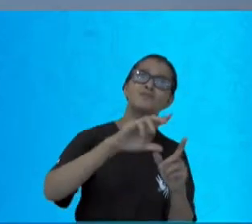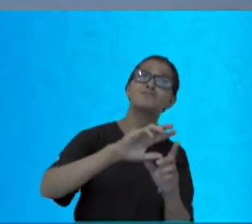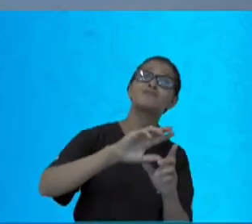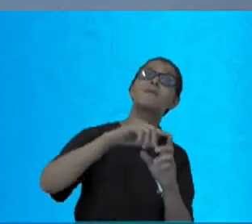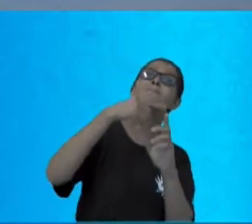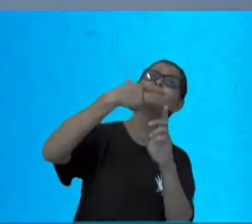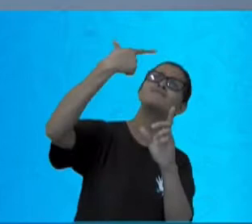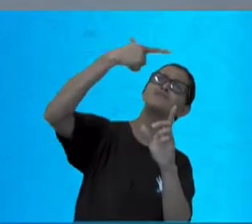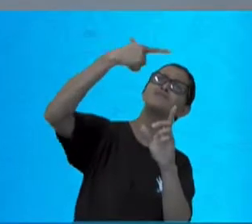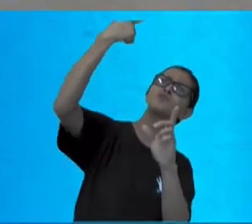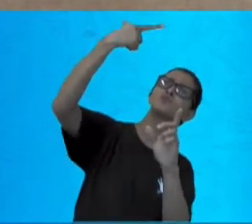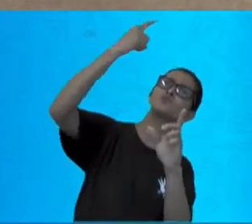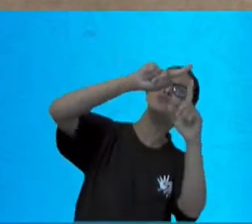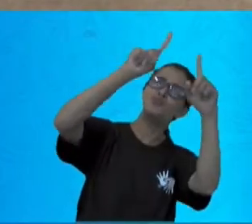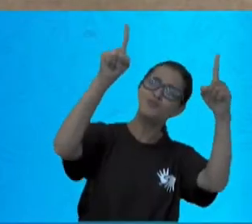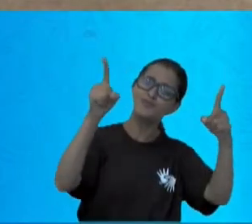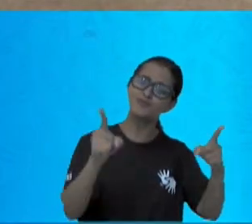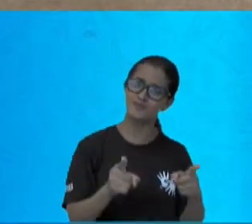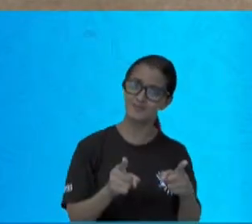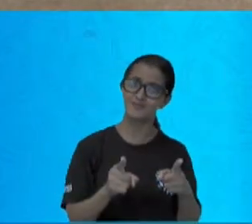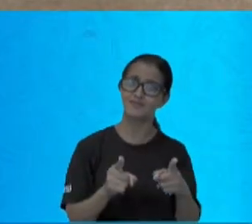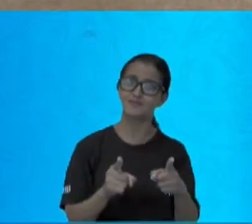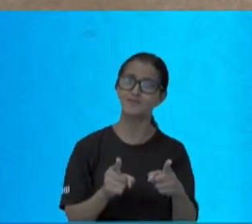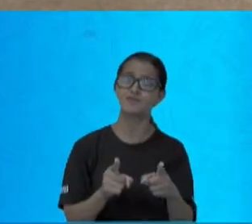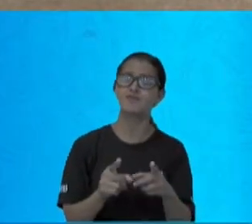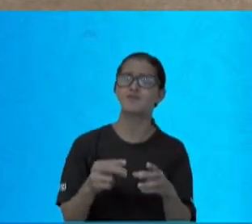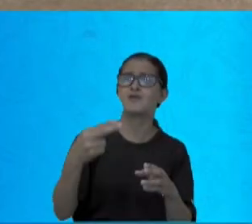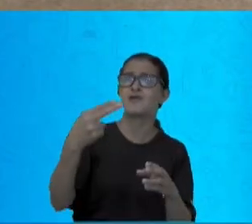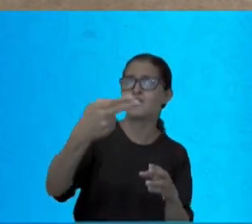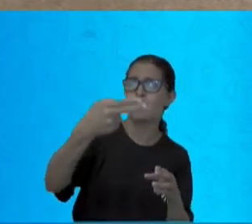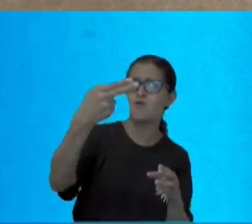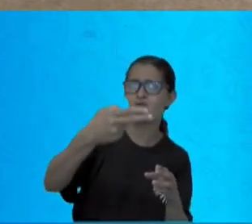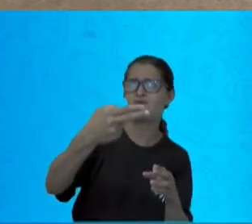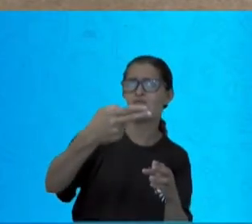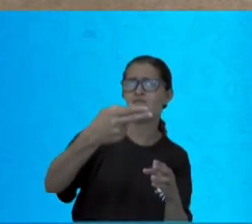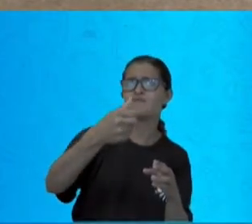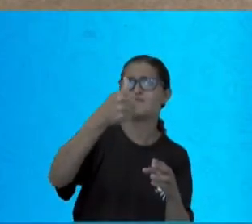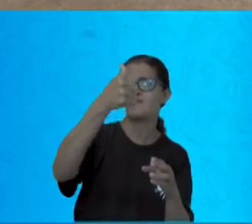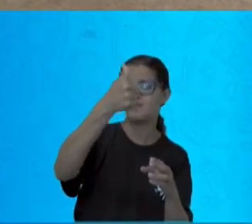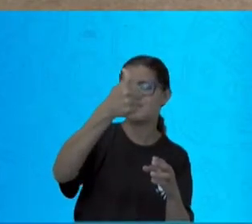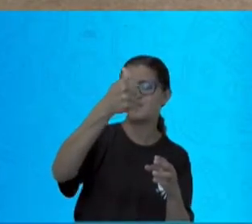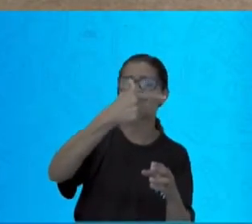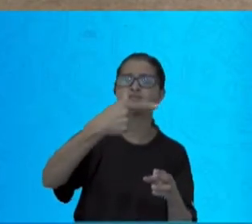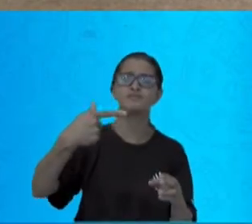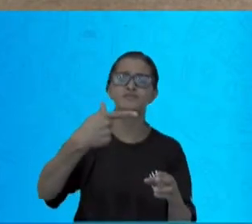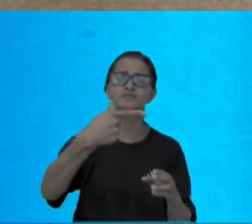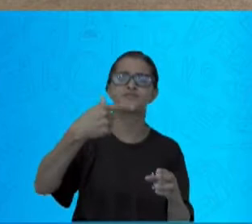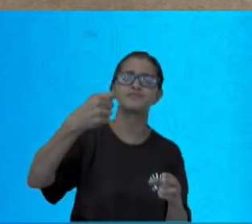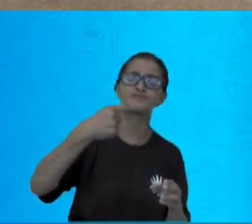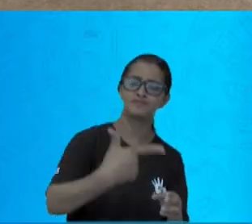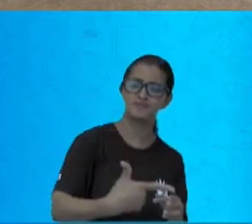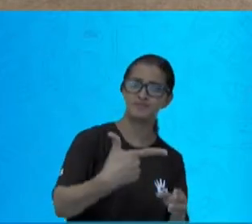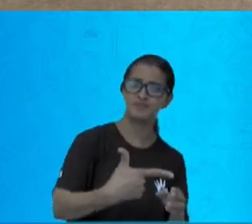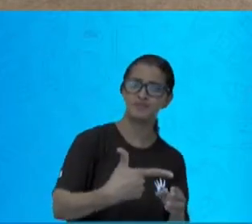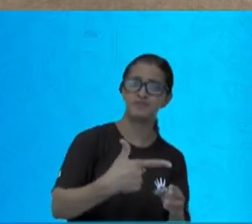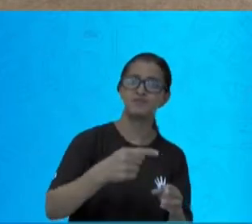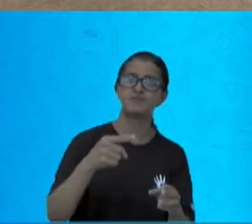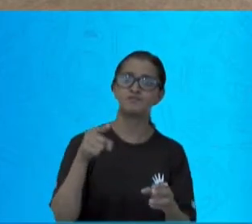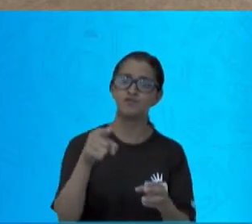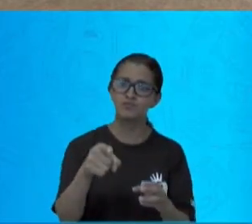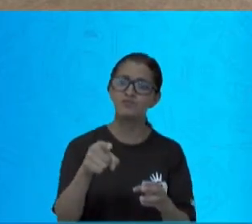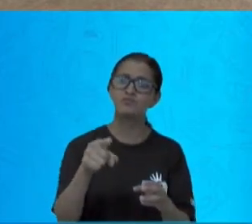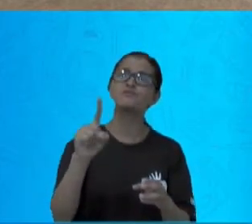vezes meio. 1 vezes 1, 1. 2 vezes 2, 4. Multiplicação de fração, a